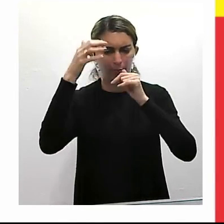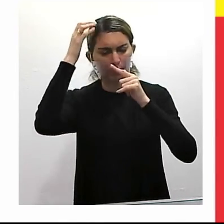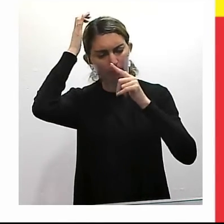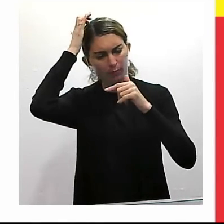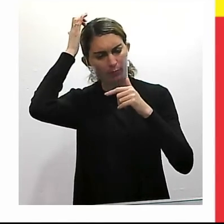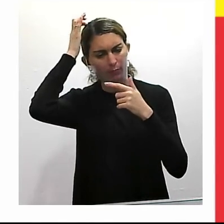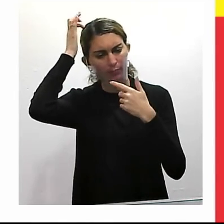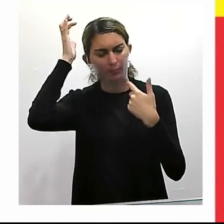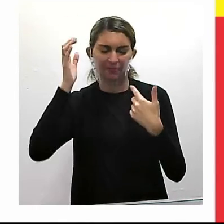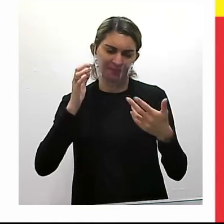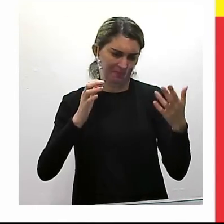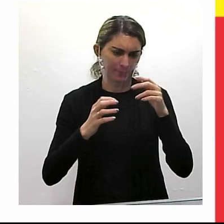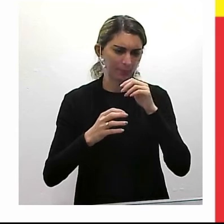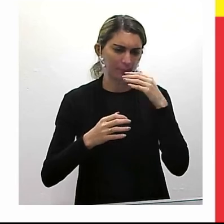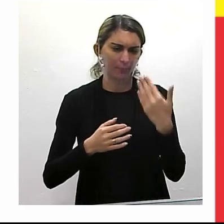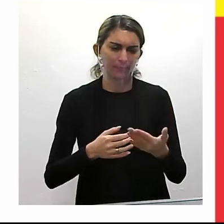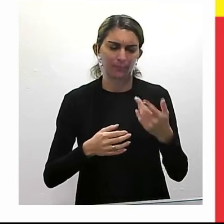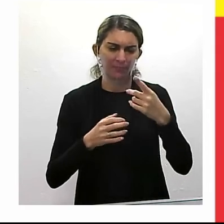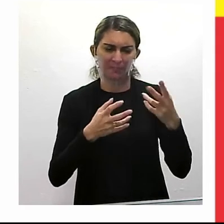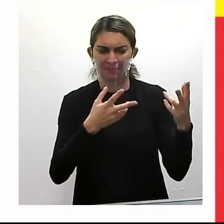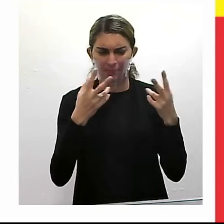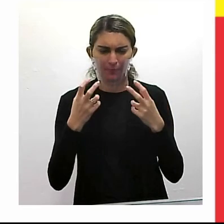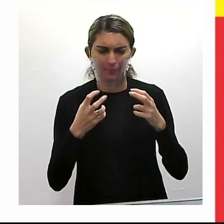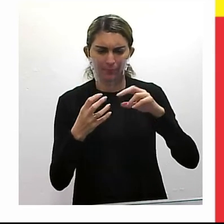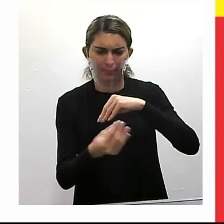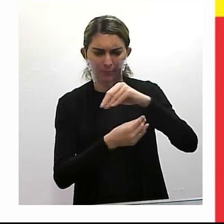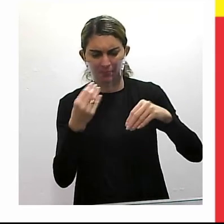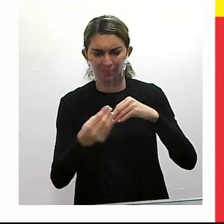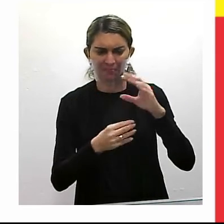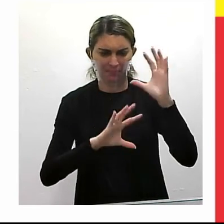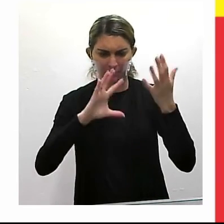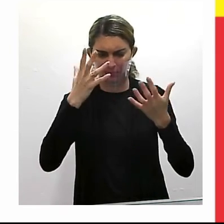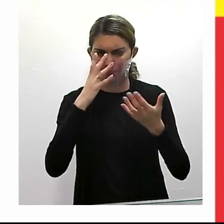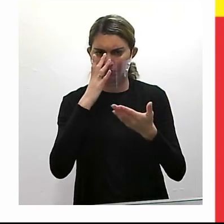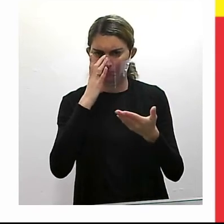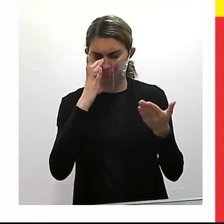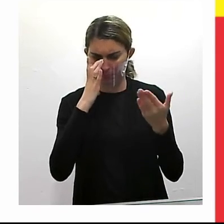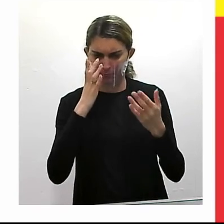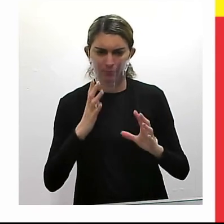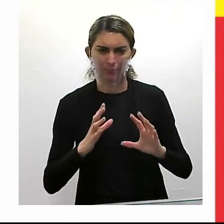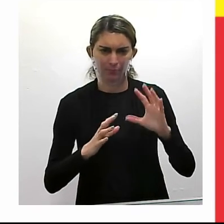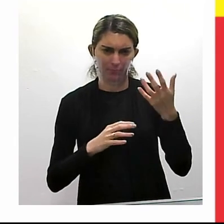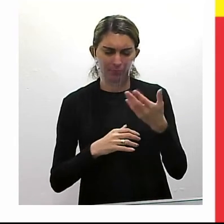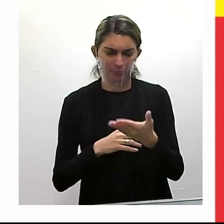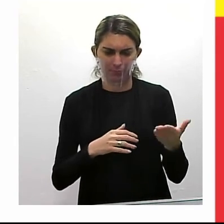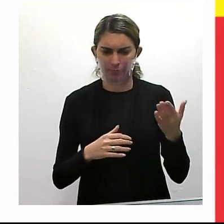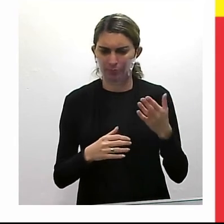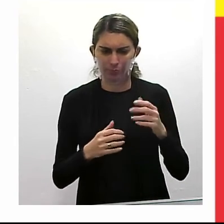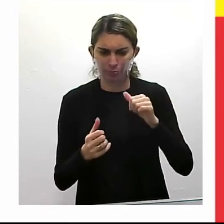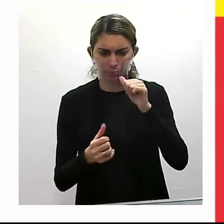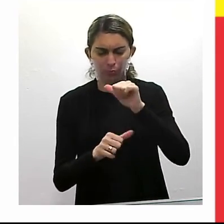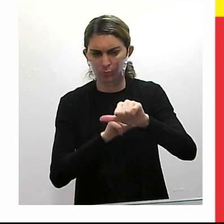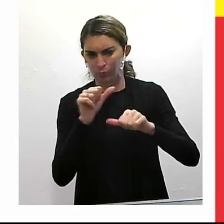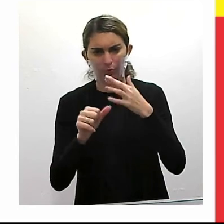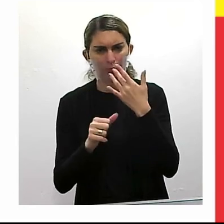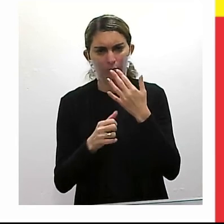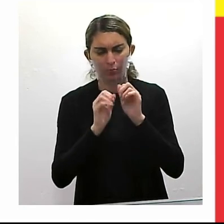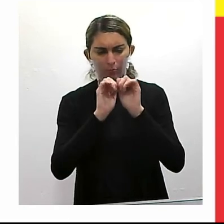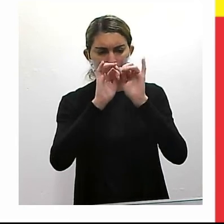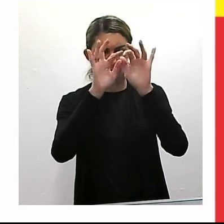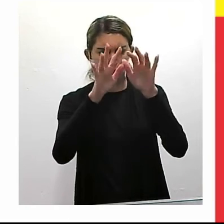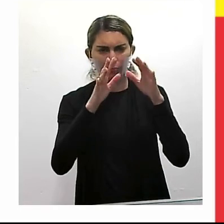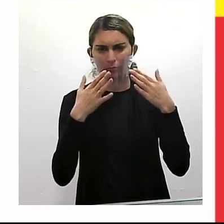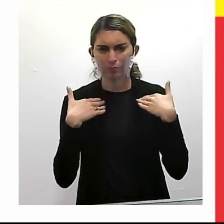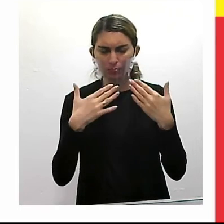água, sem que aparentemente uma reação tenha ocorrido, certo? Então, ou seja, não mudou de cor, não liberou gás, não